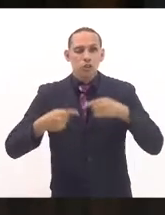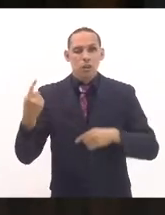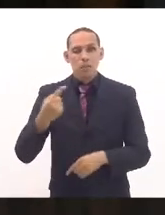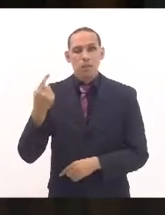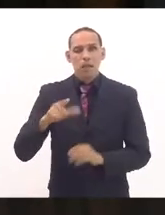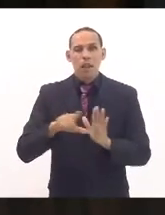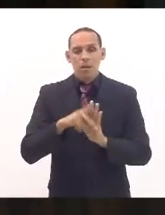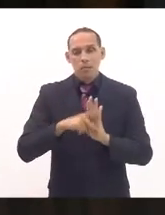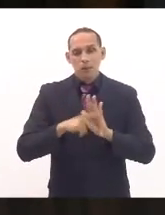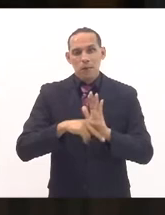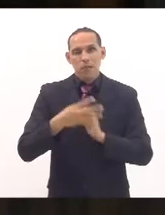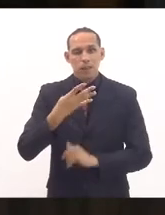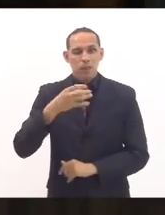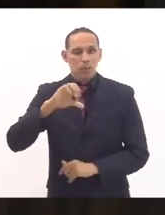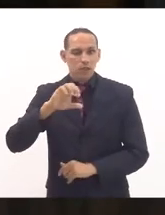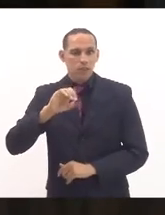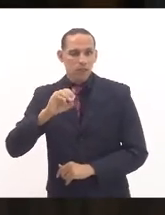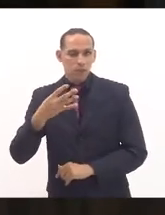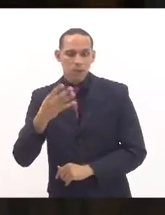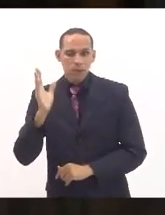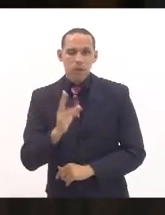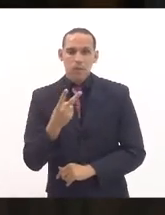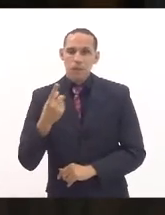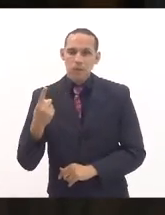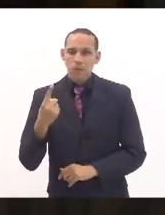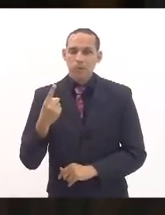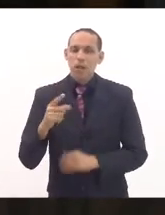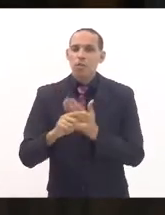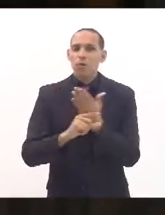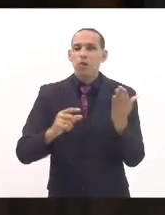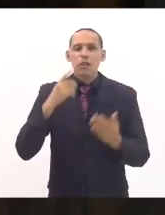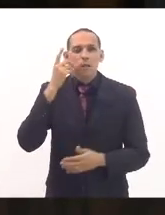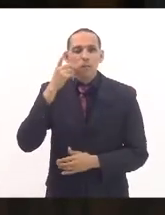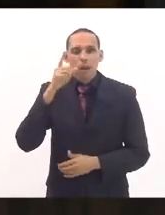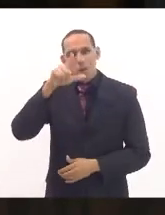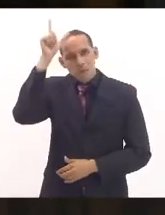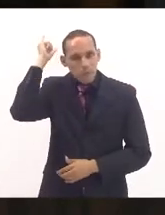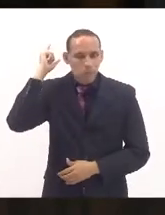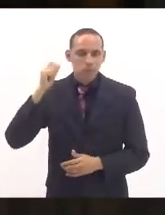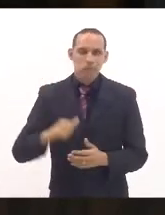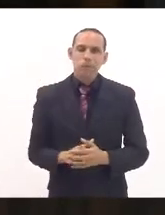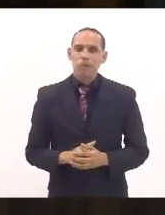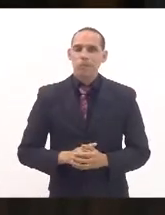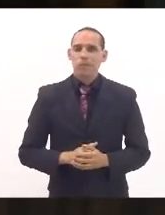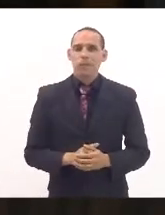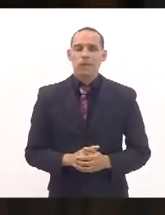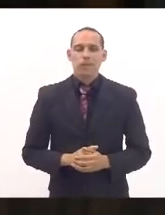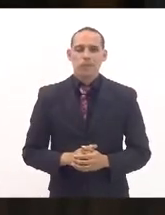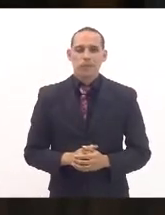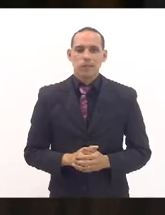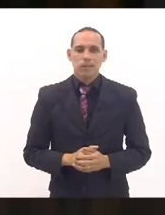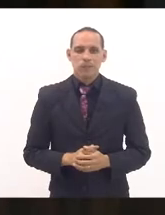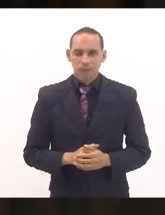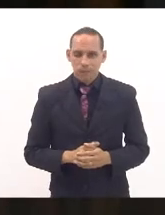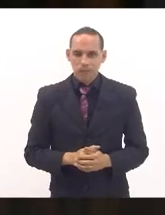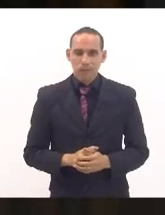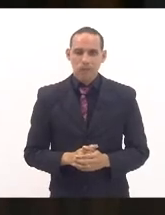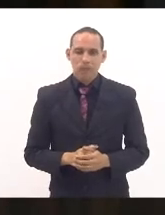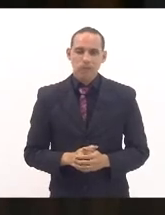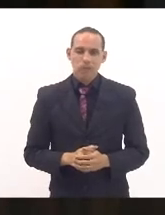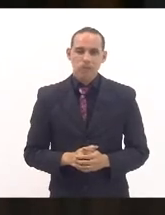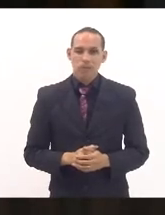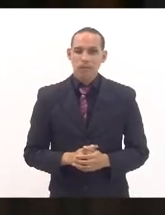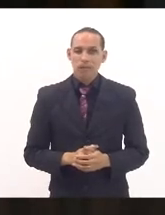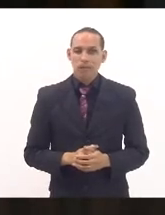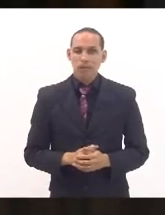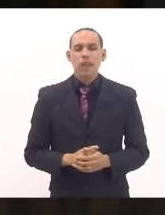de lei número 4904-2021, de autoria do deputado Luiz Paulo, que considera